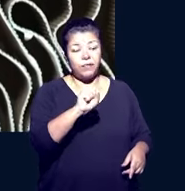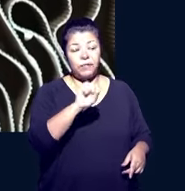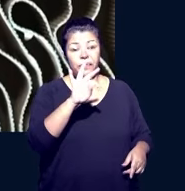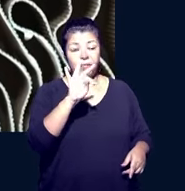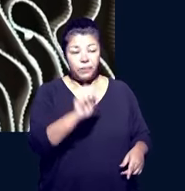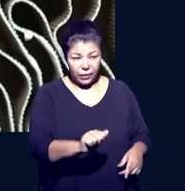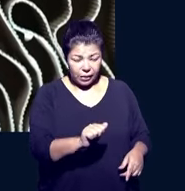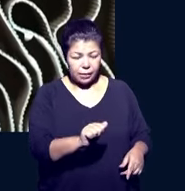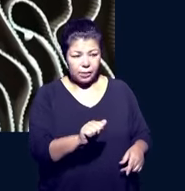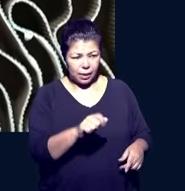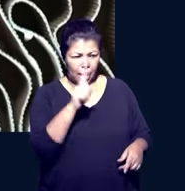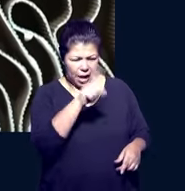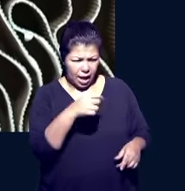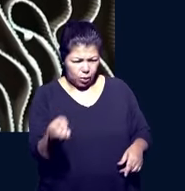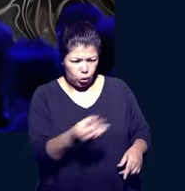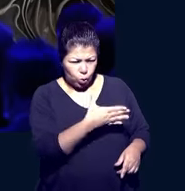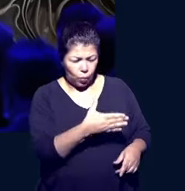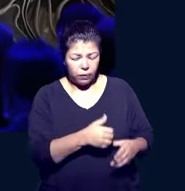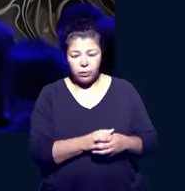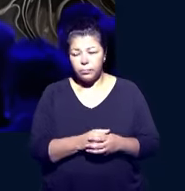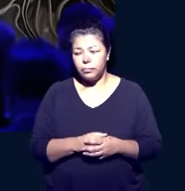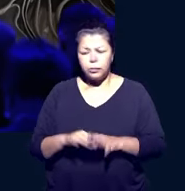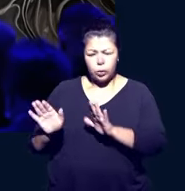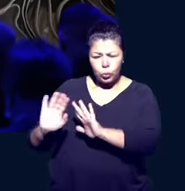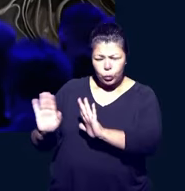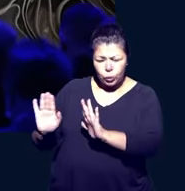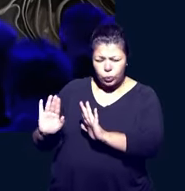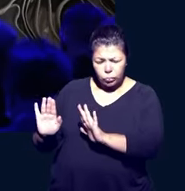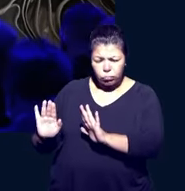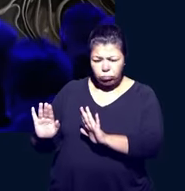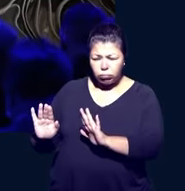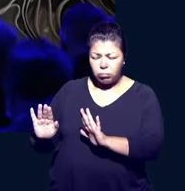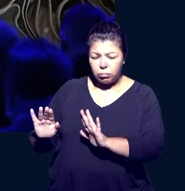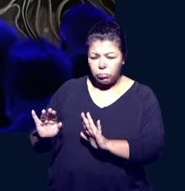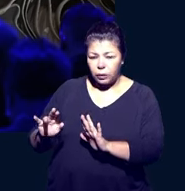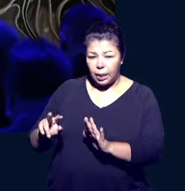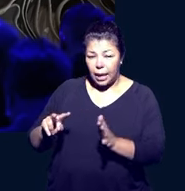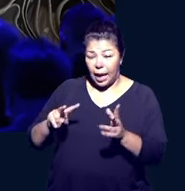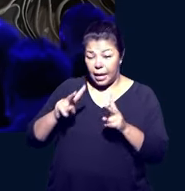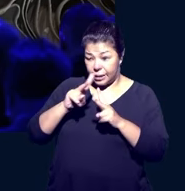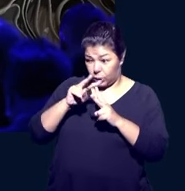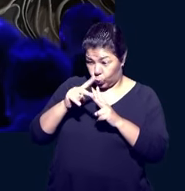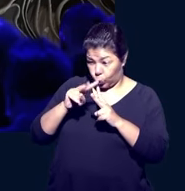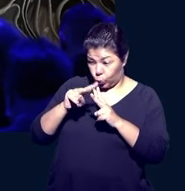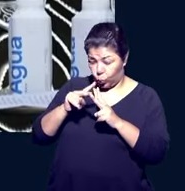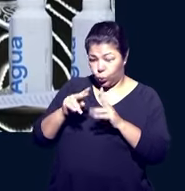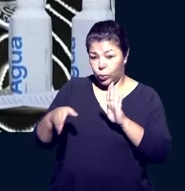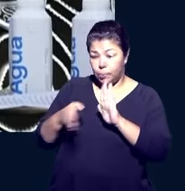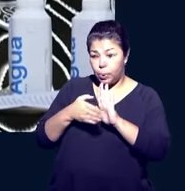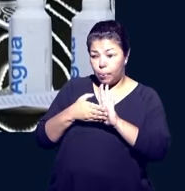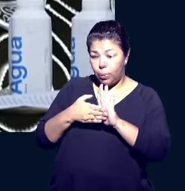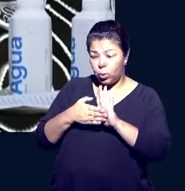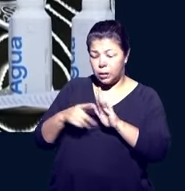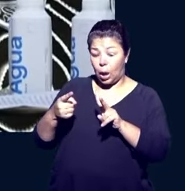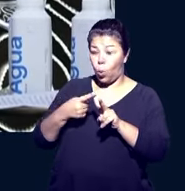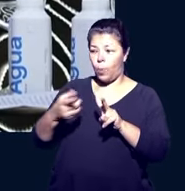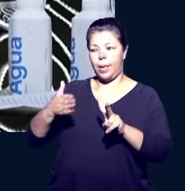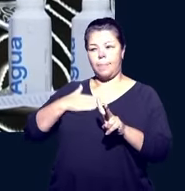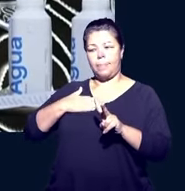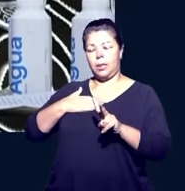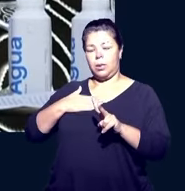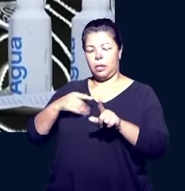uma uma nova tendência Não não é isso mesmo eu preciso dizer que as duas propostas uma delas era minha formalmente e